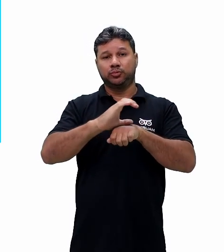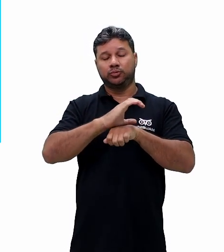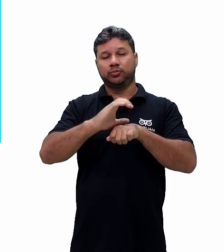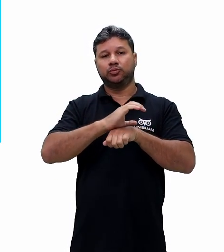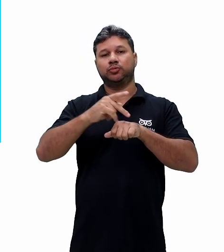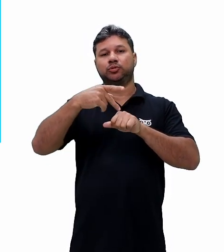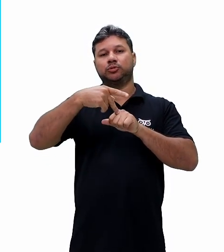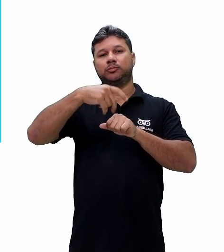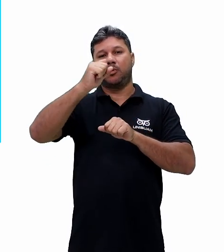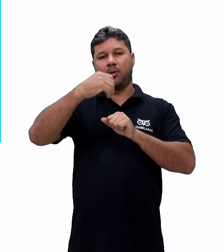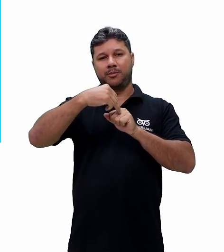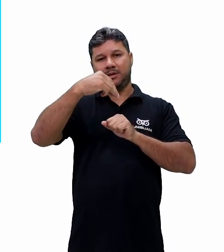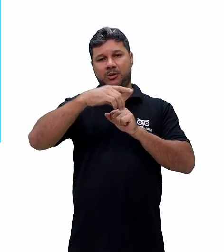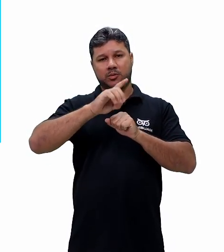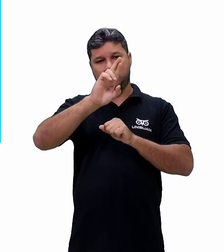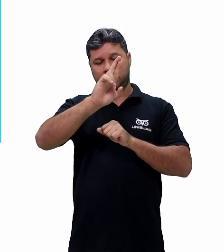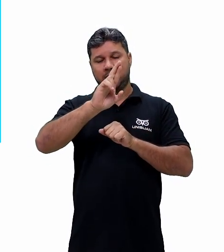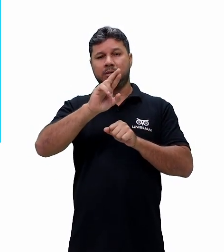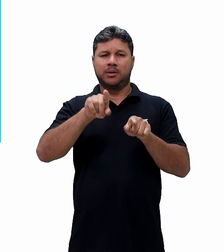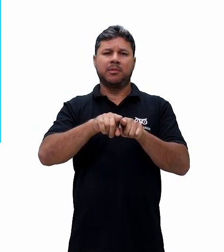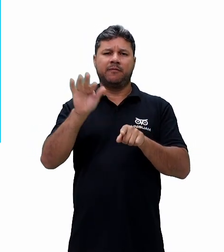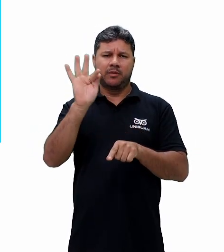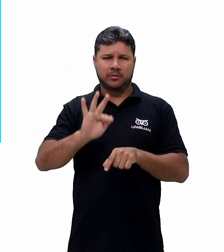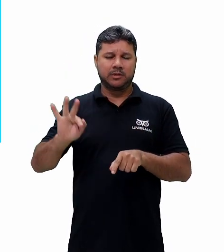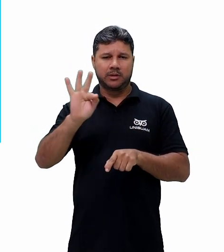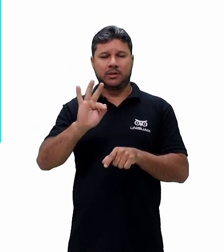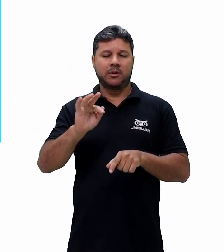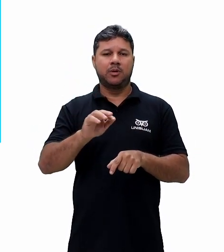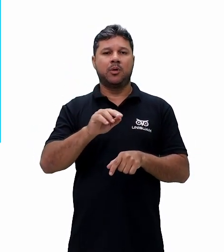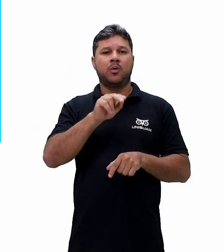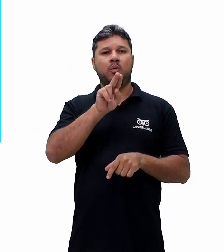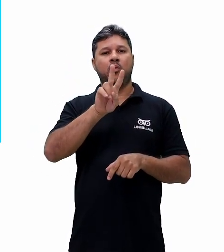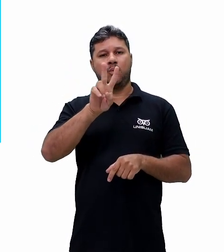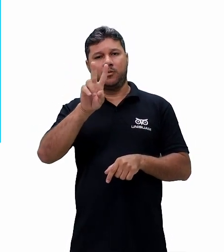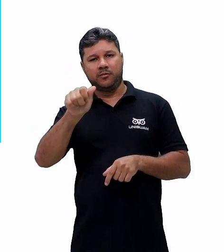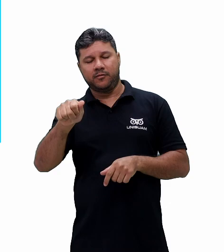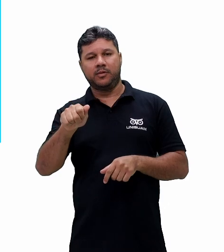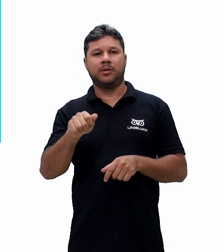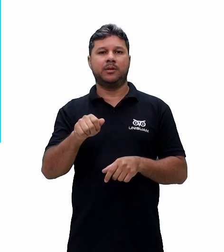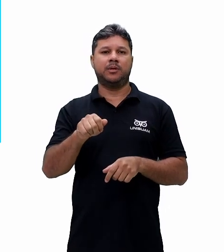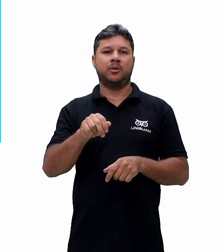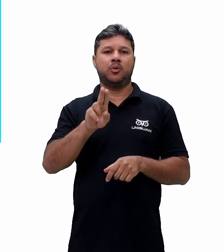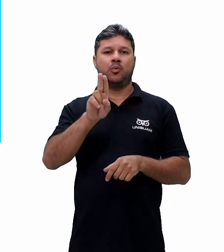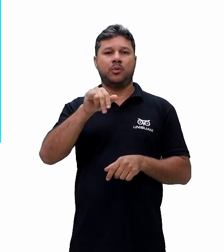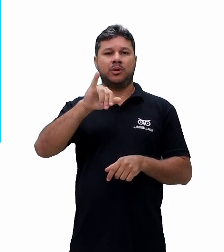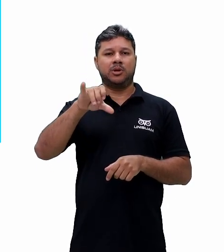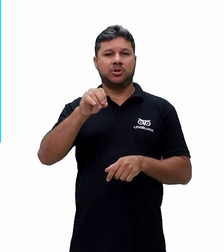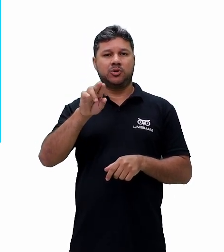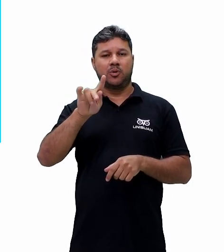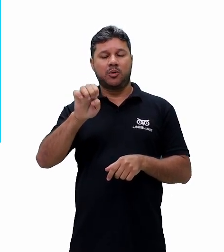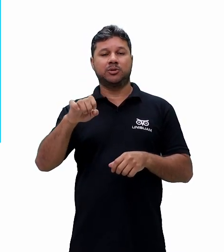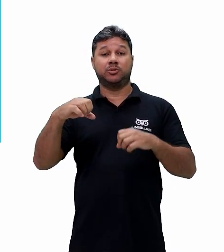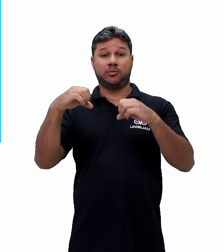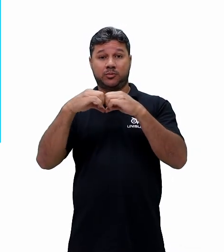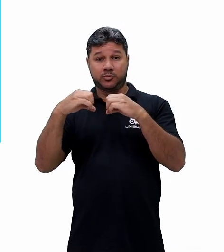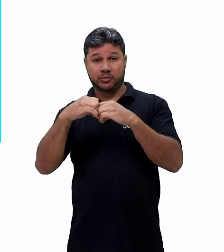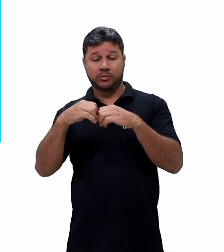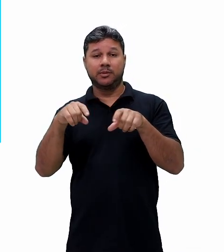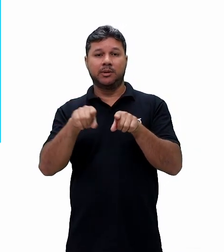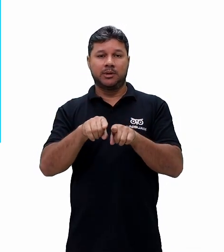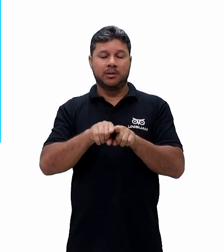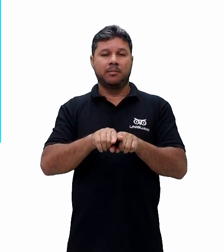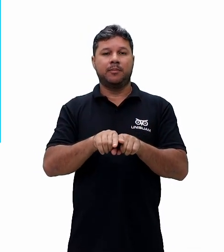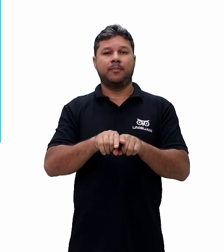de pós-graduação e graduação na Universidade Veiga de Almeida, na Unijorge, na Uniswan e